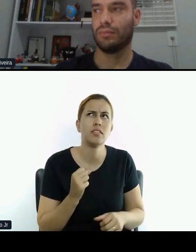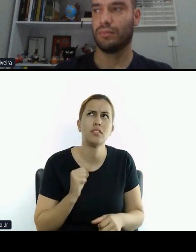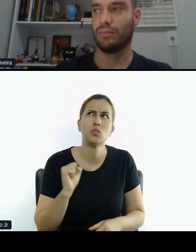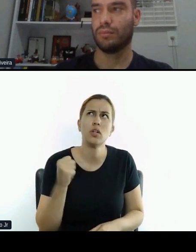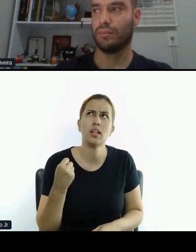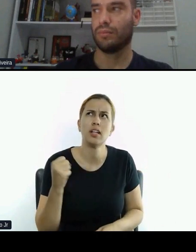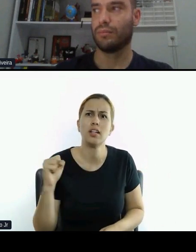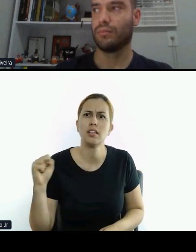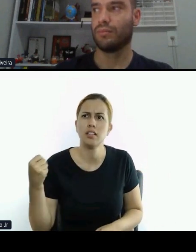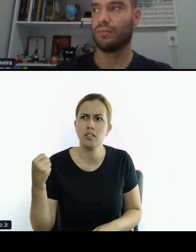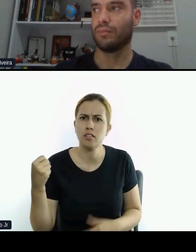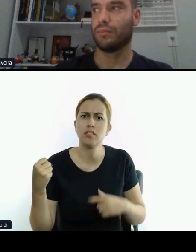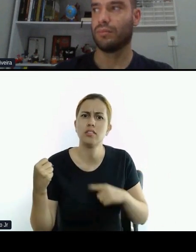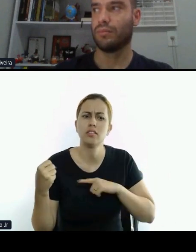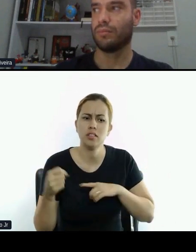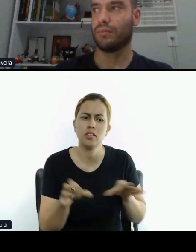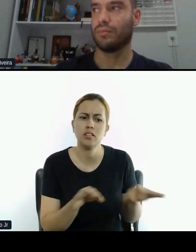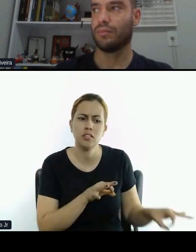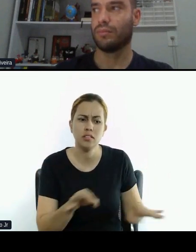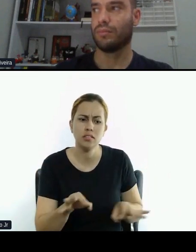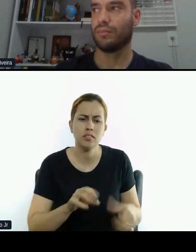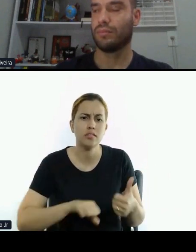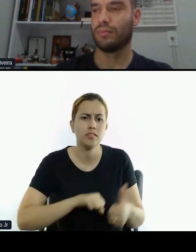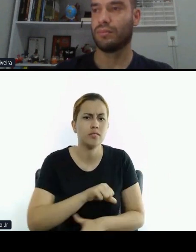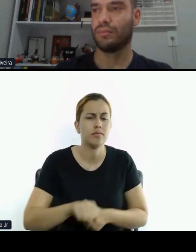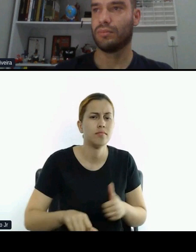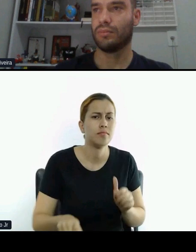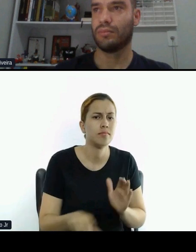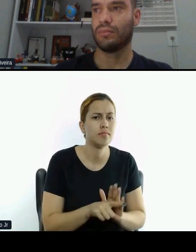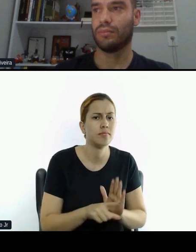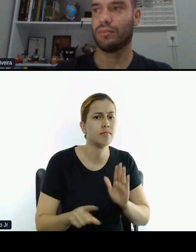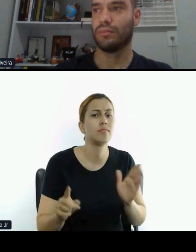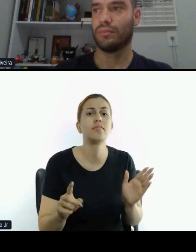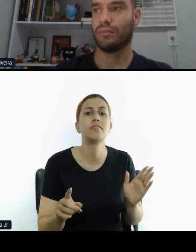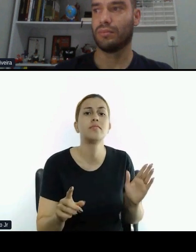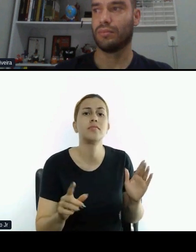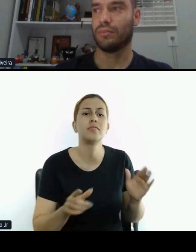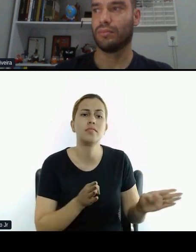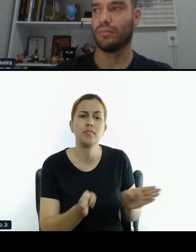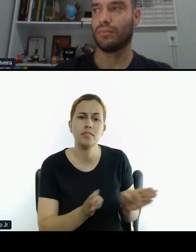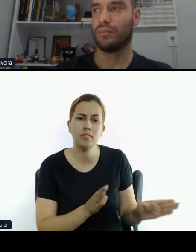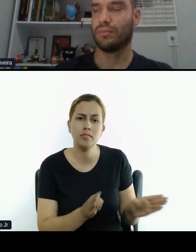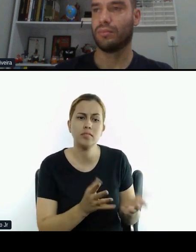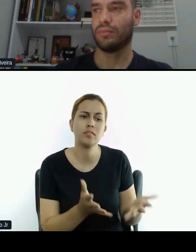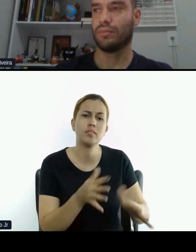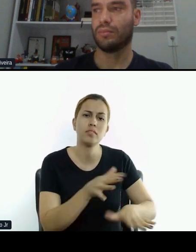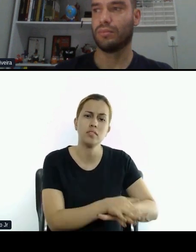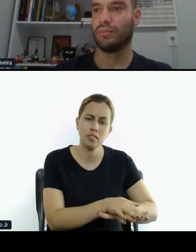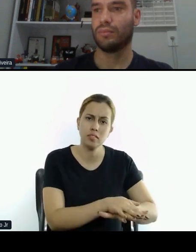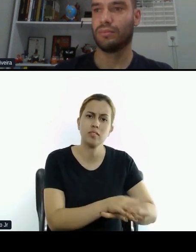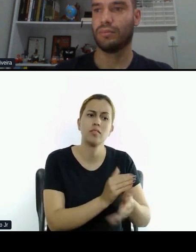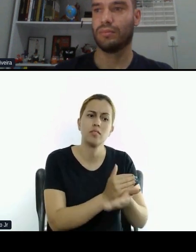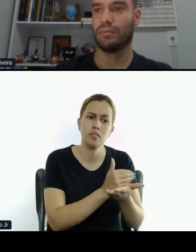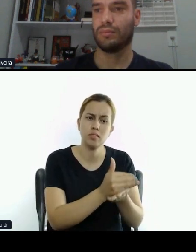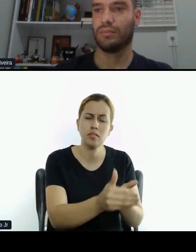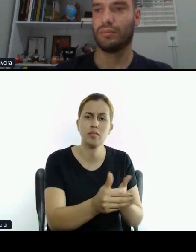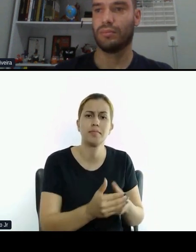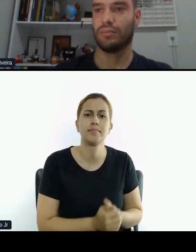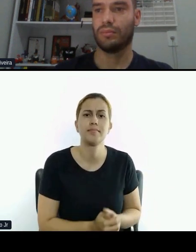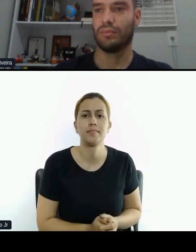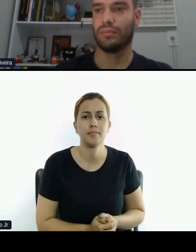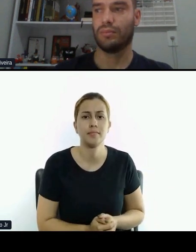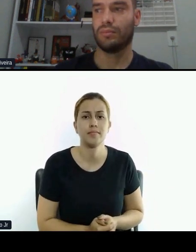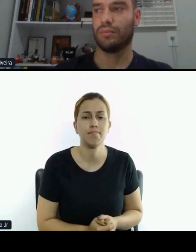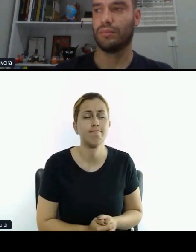ali uma reformulação e a questão da acessibilidade, de inclusão, começou a ser tratado, né? Acho